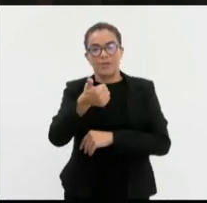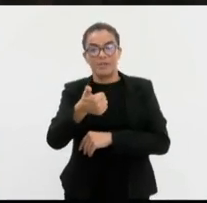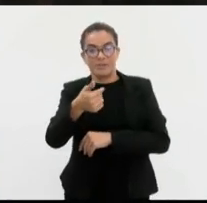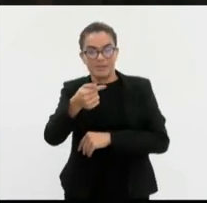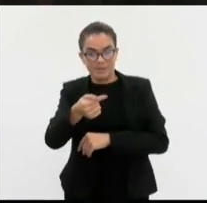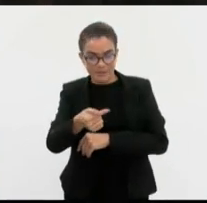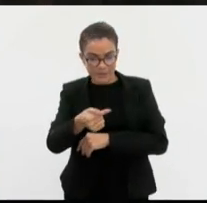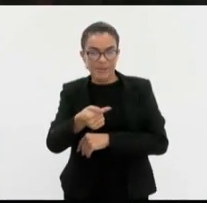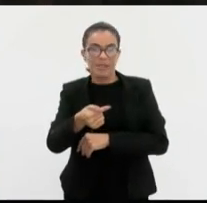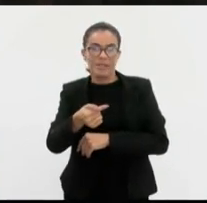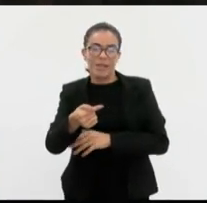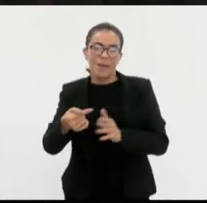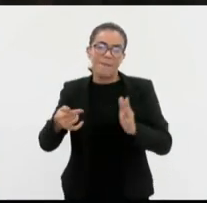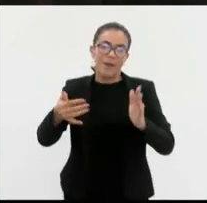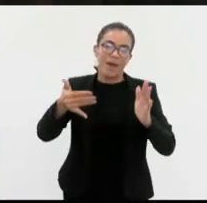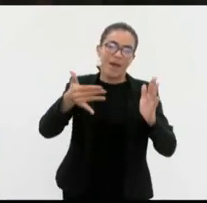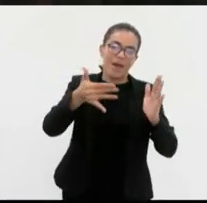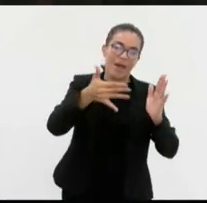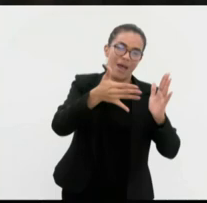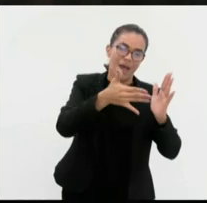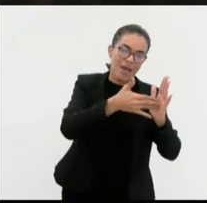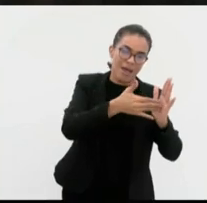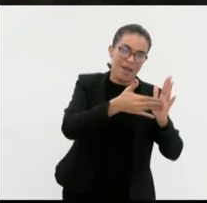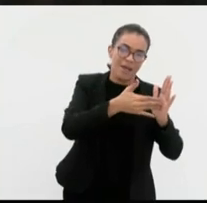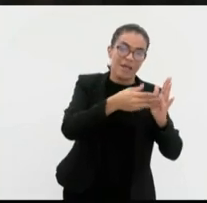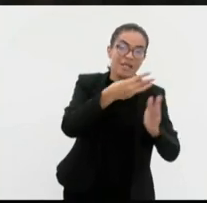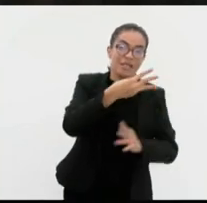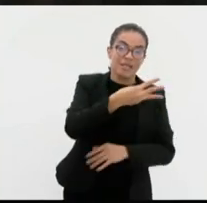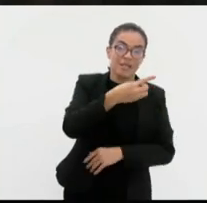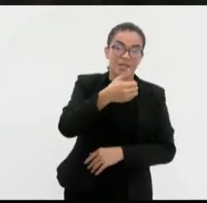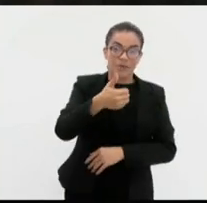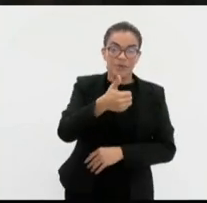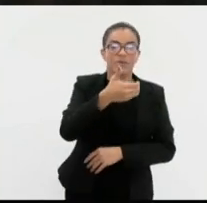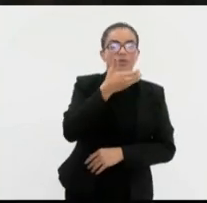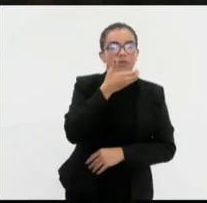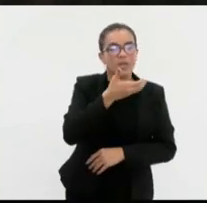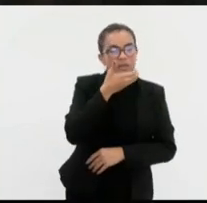2017 até 31 de